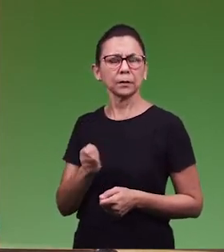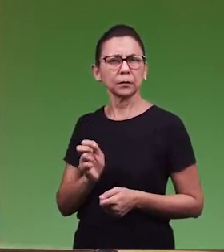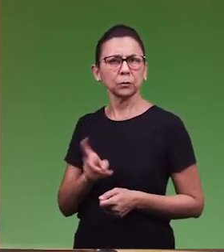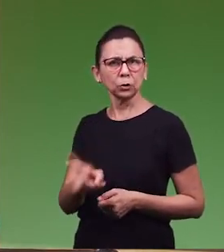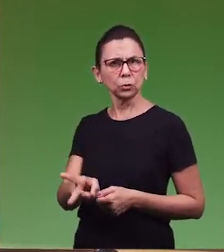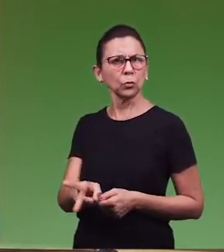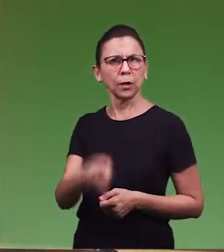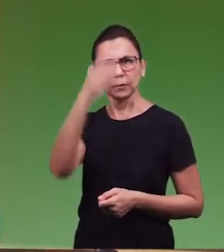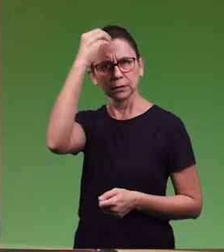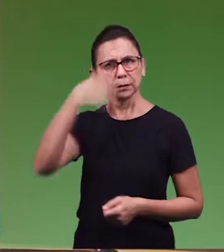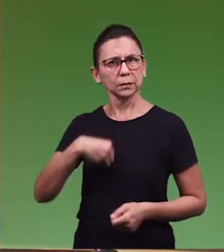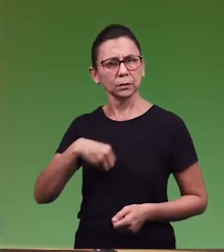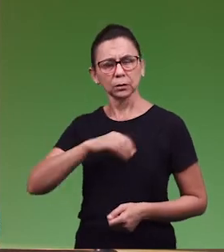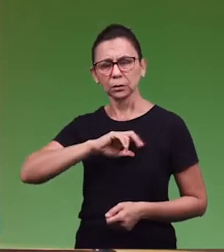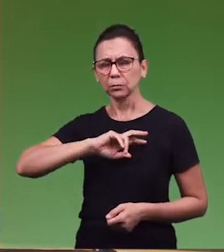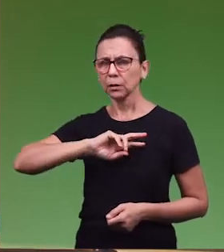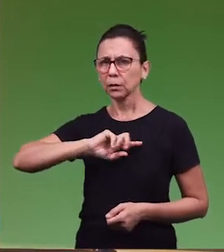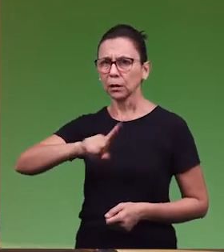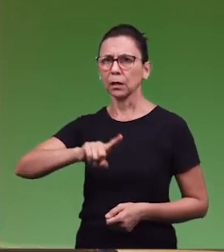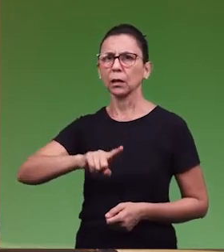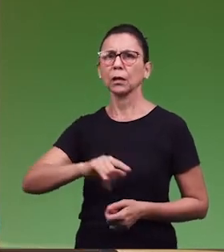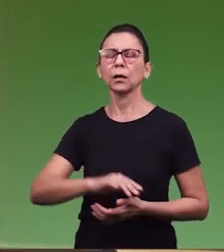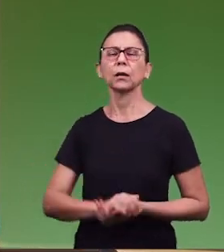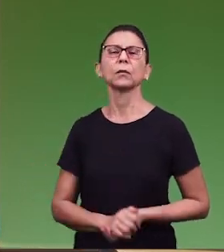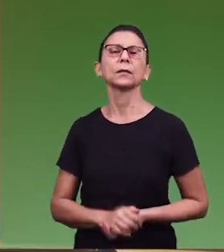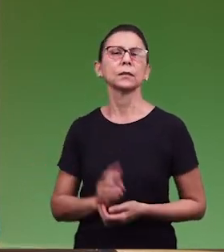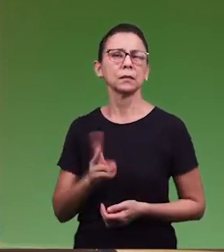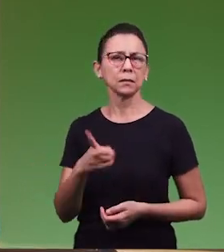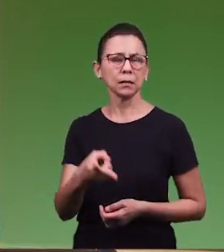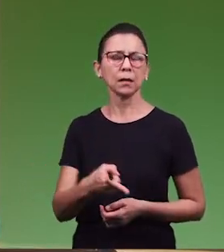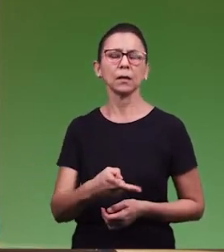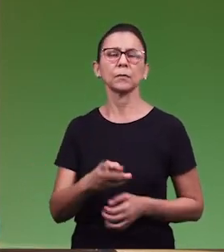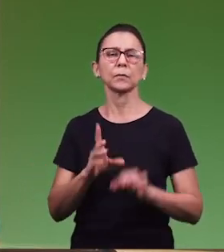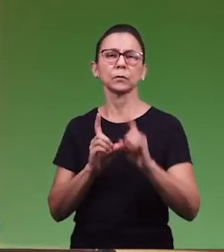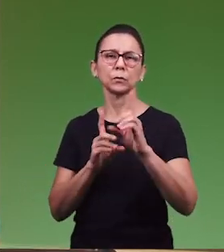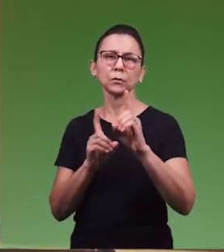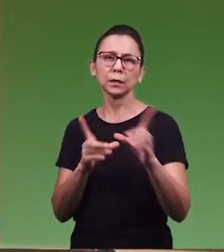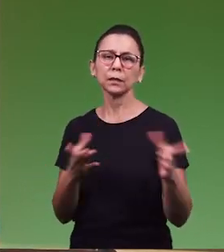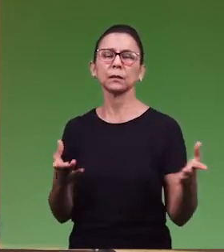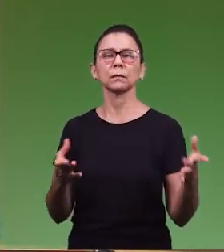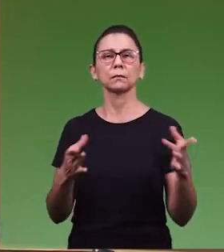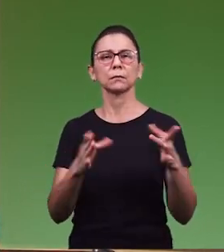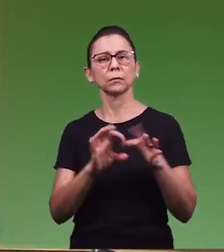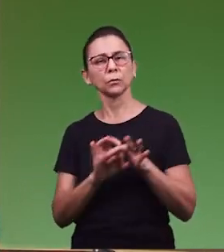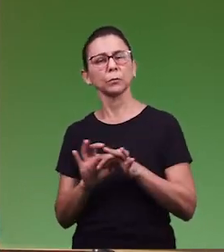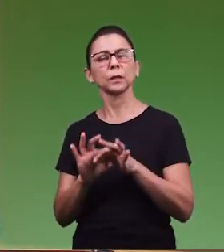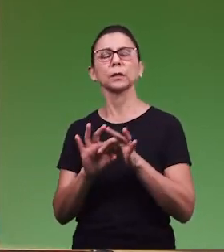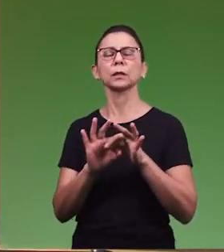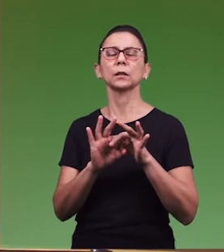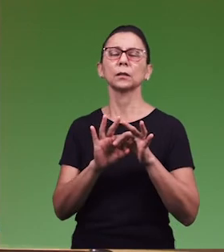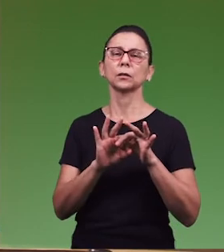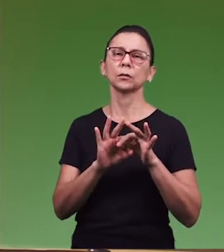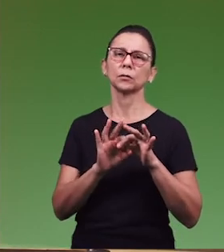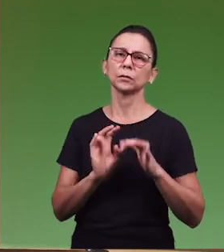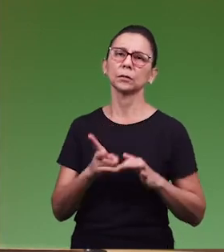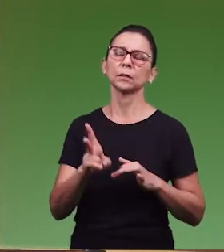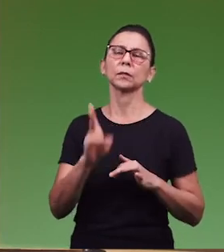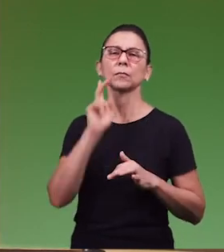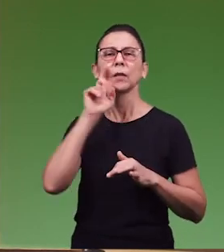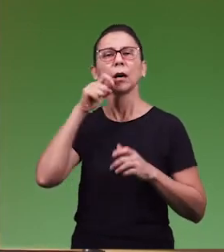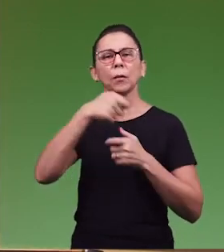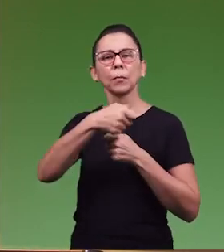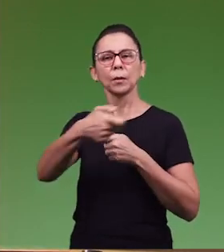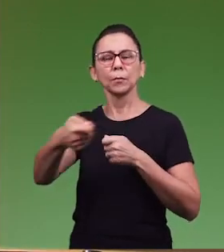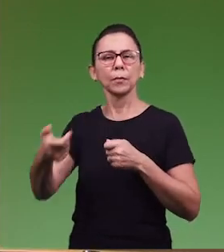na doutrina, perseveravam na comunhão, perseveravam no partir do pão, perseveravam nas orações. Então,